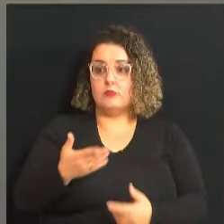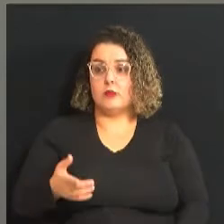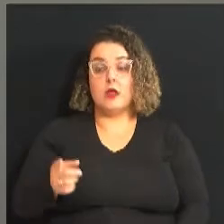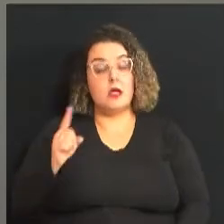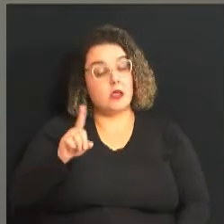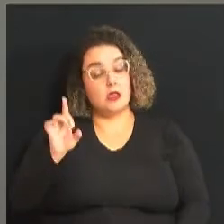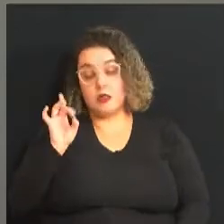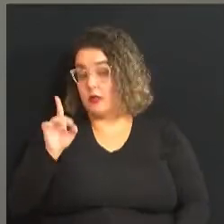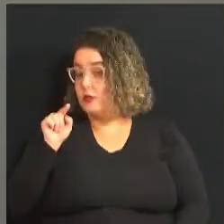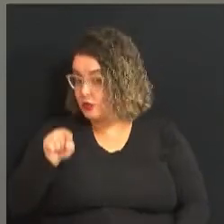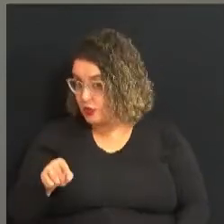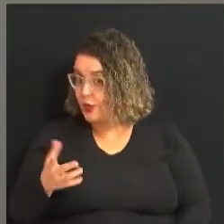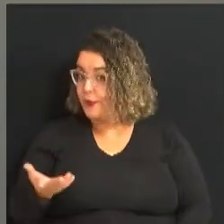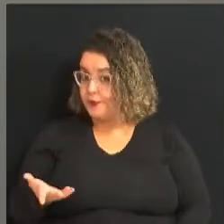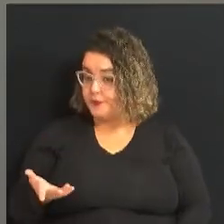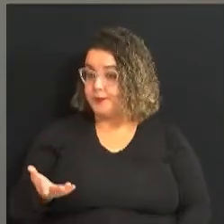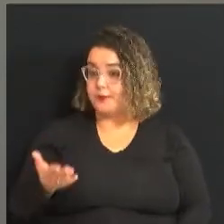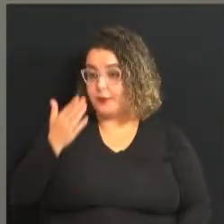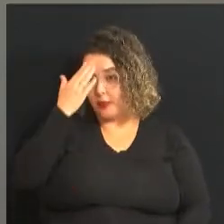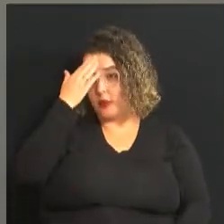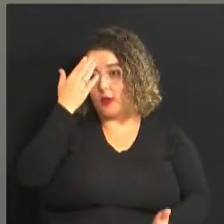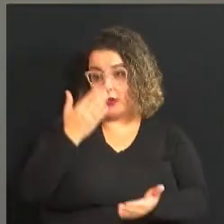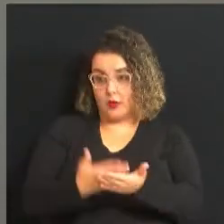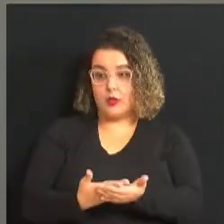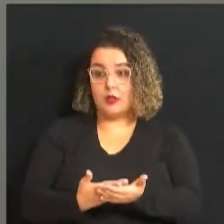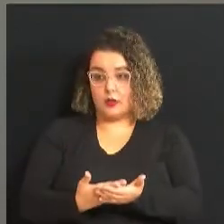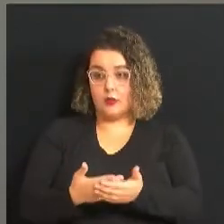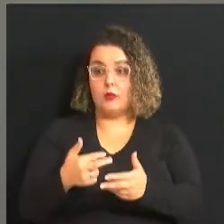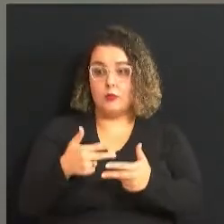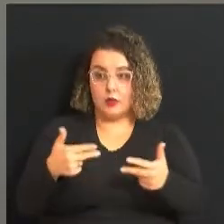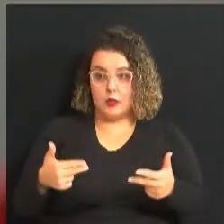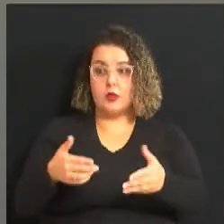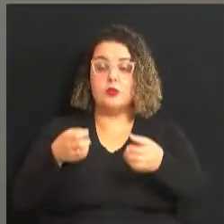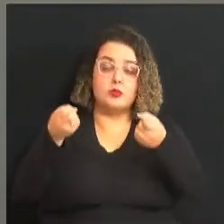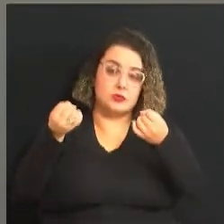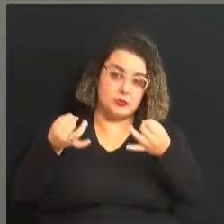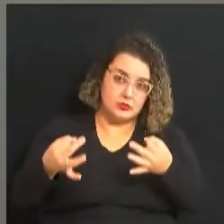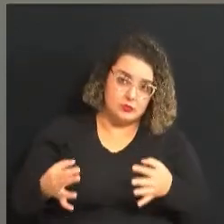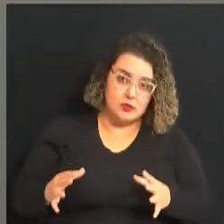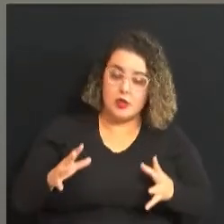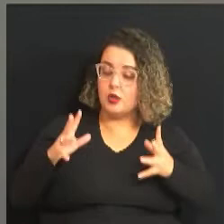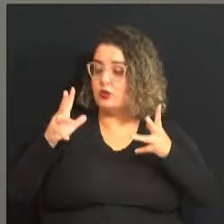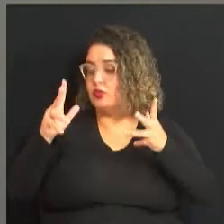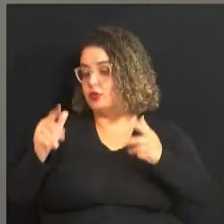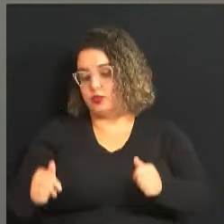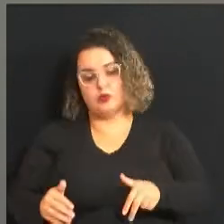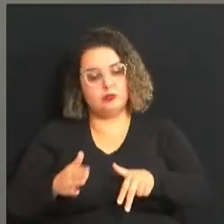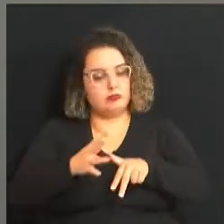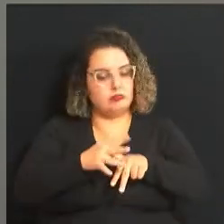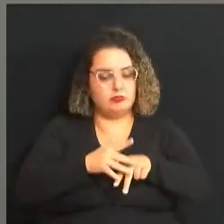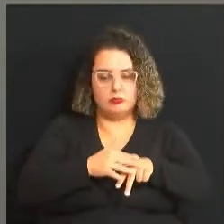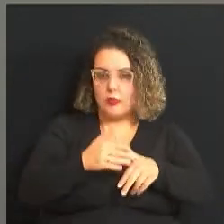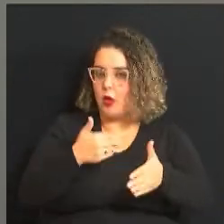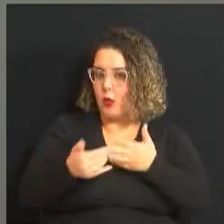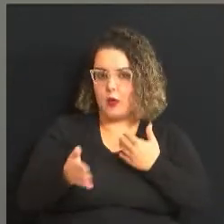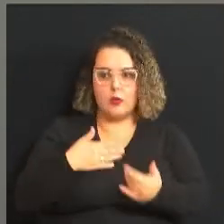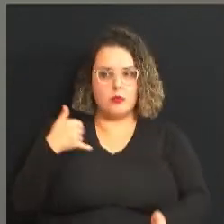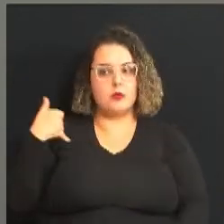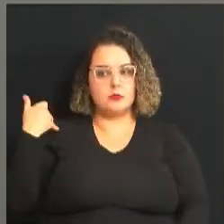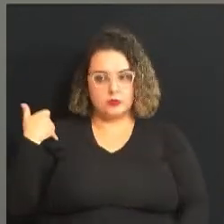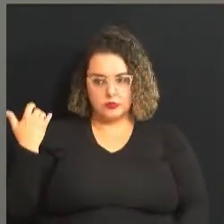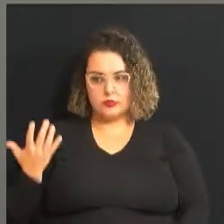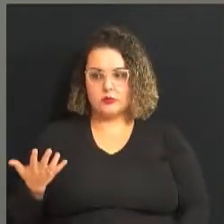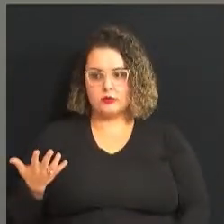E não só isso, né? Eu acredito que é uma coisa que eu oriento todas as pacientes, independente da idade, mas